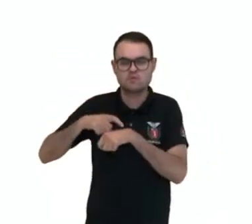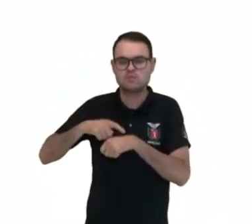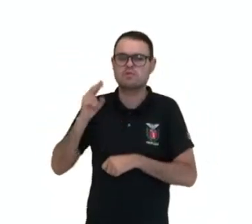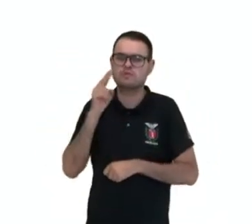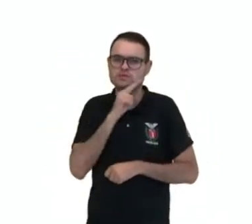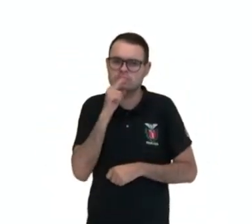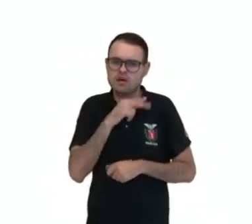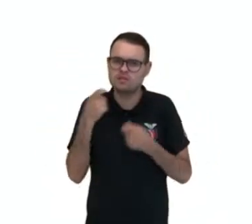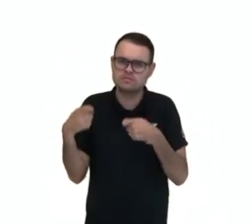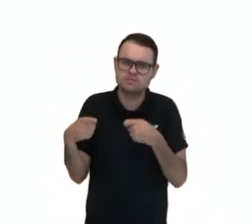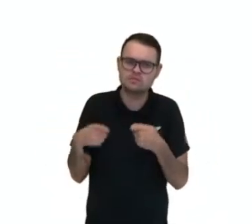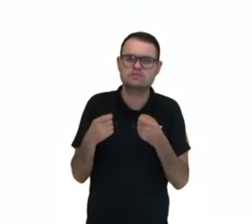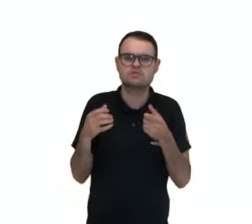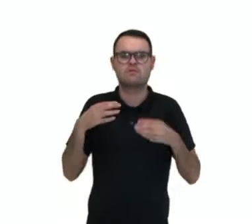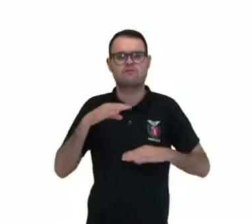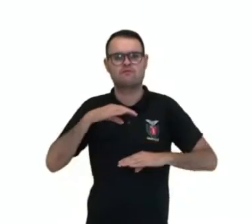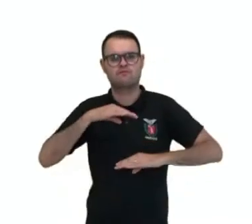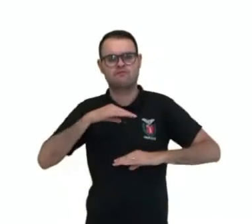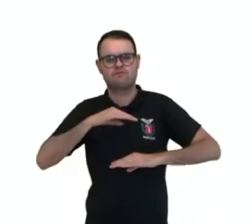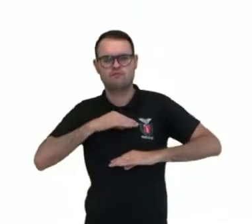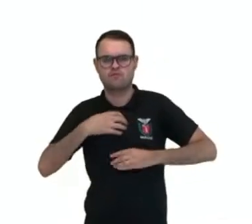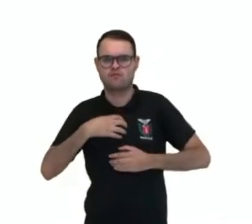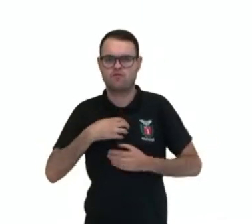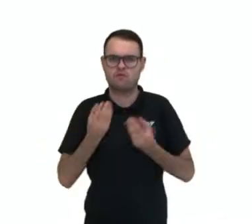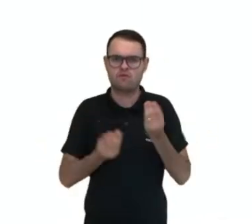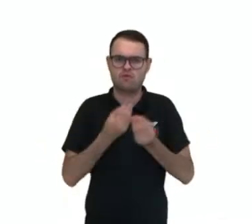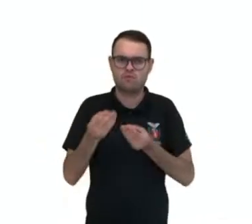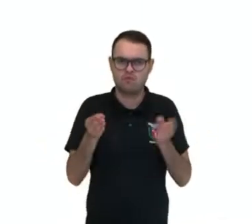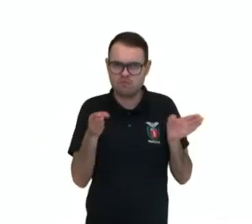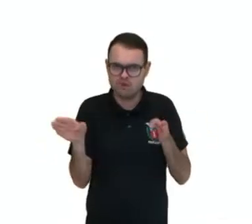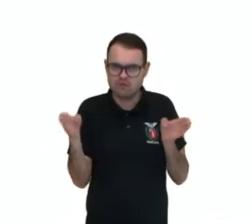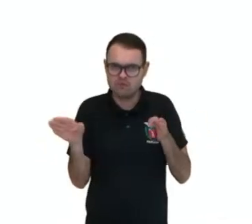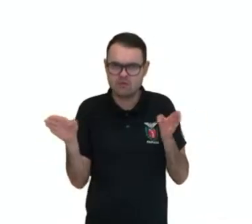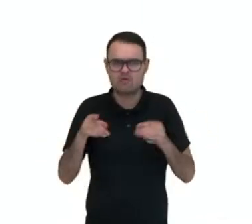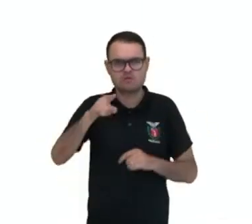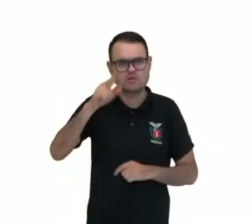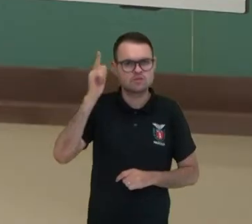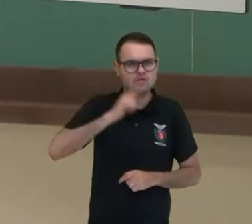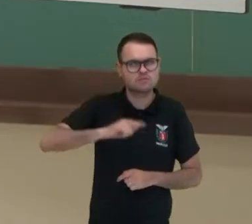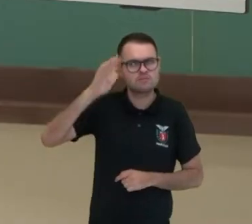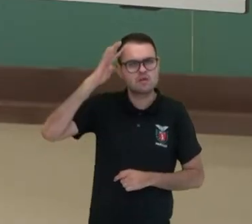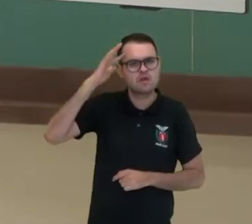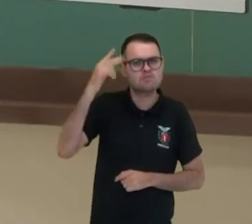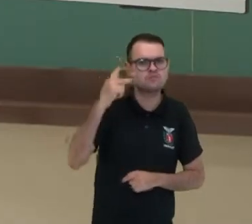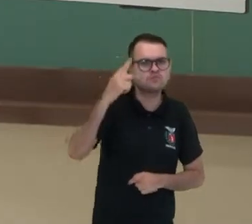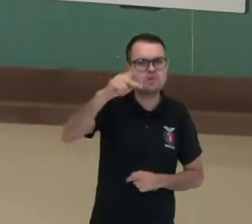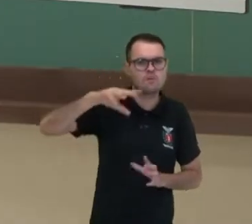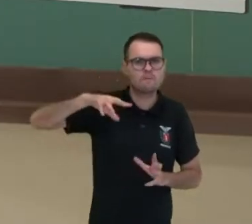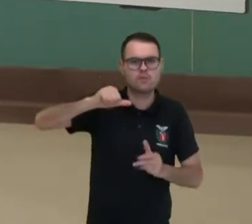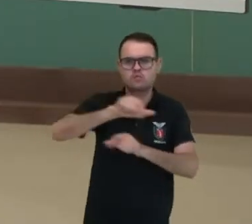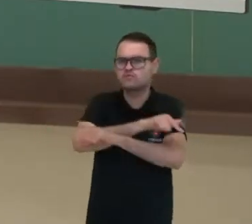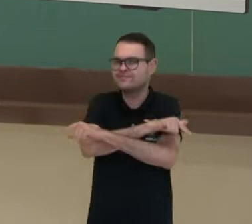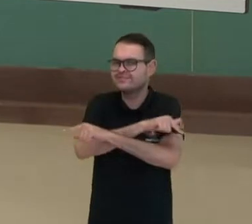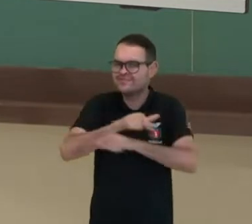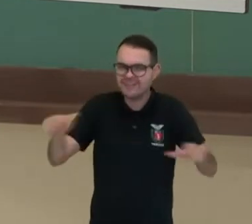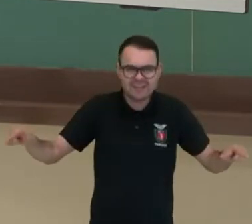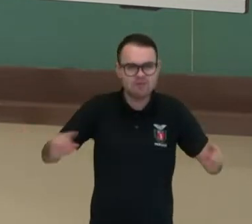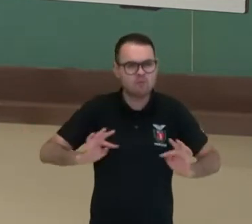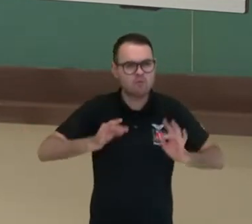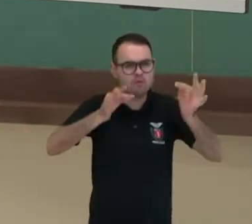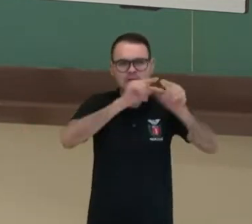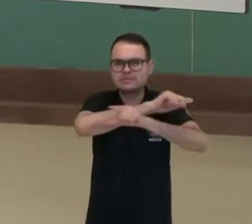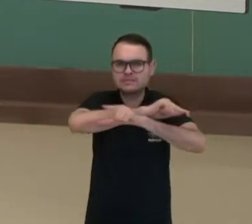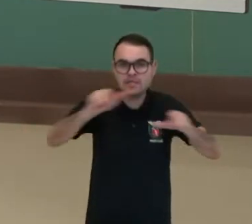necessidades e do modo de produzir mercadorias. Você consegue imaginar o seu mundo sem as máquinas? O mundo que você